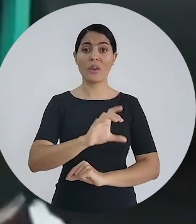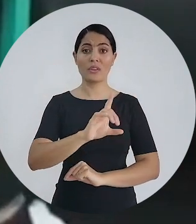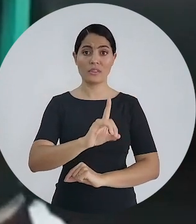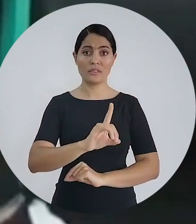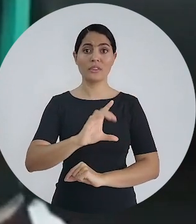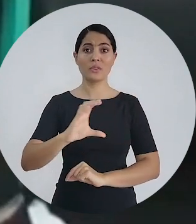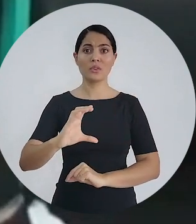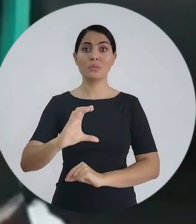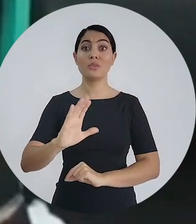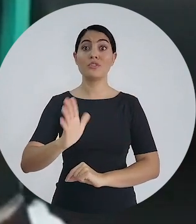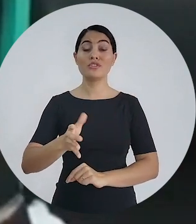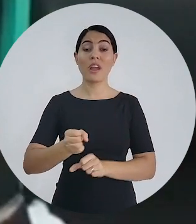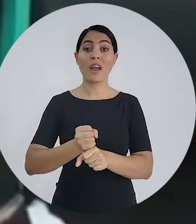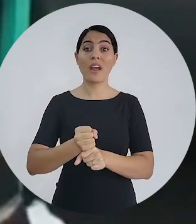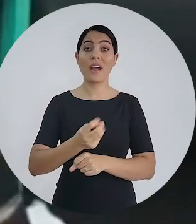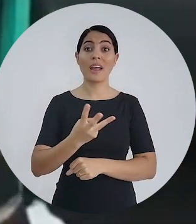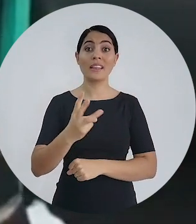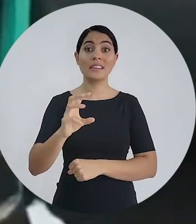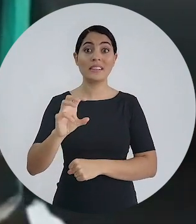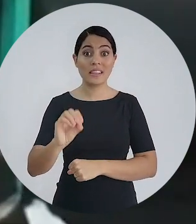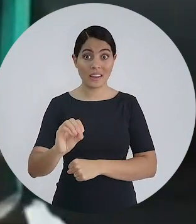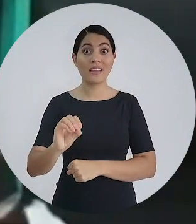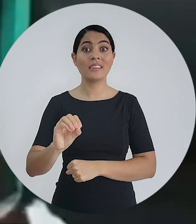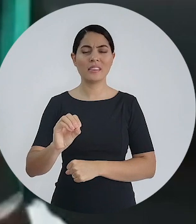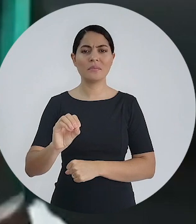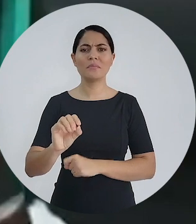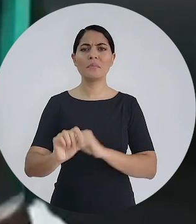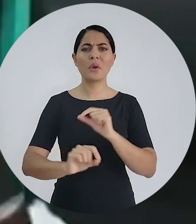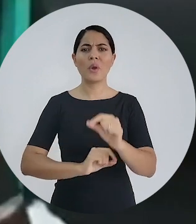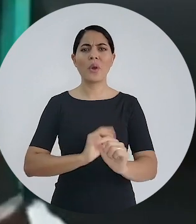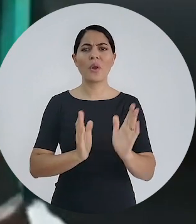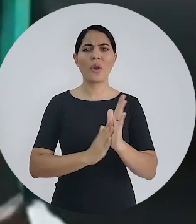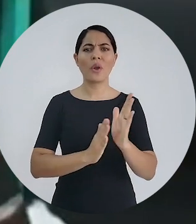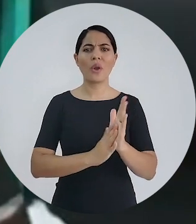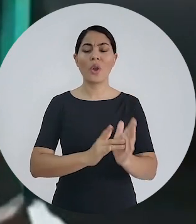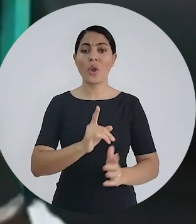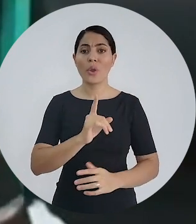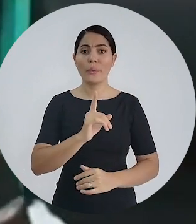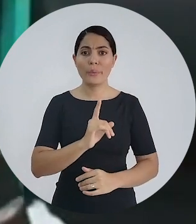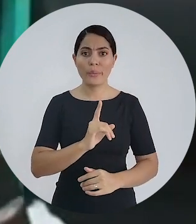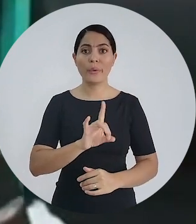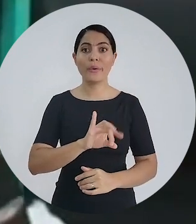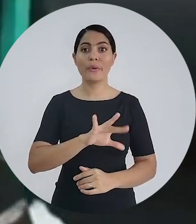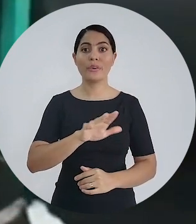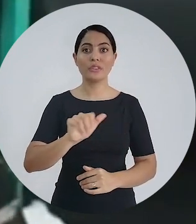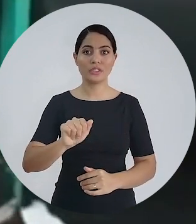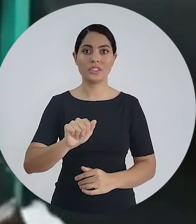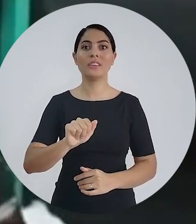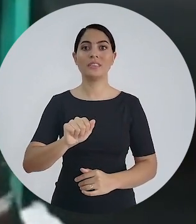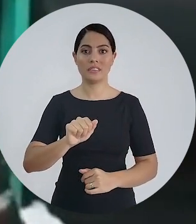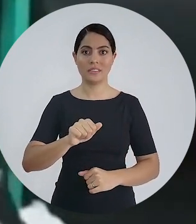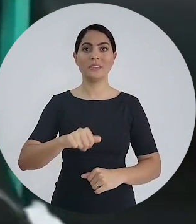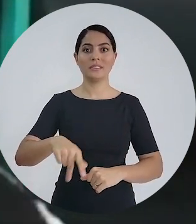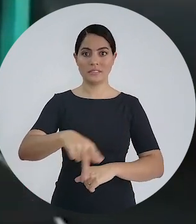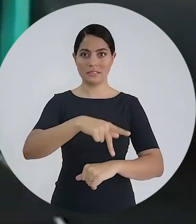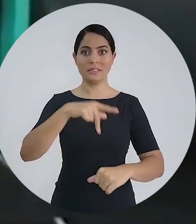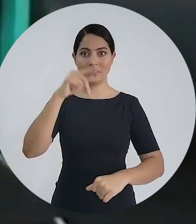Defesa do Consumidor completa 30 anos e festejamos o Dia Internacional do